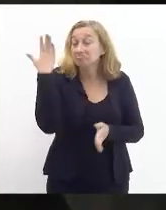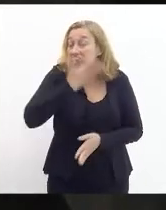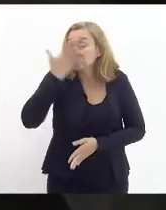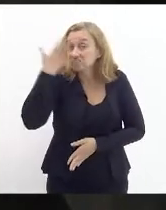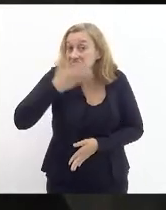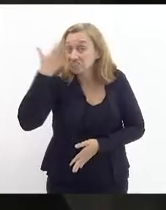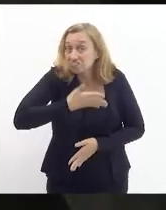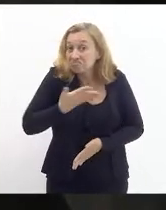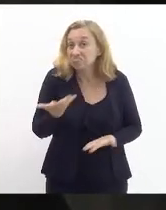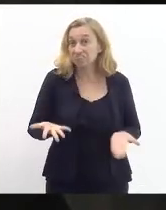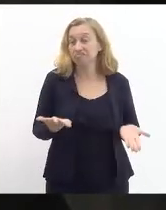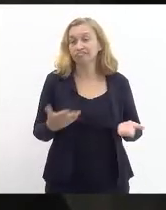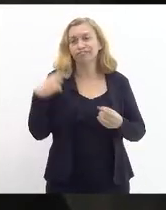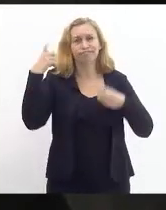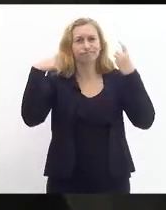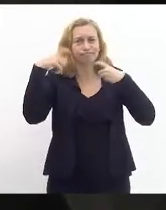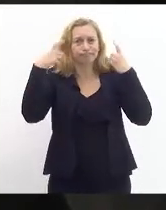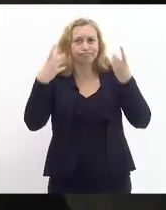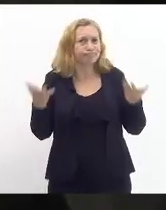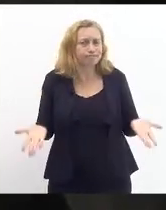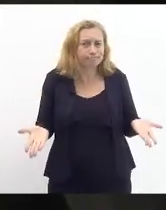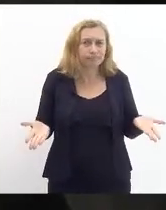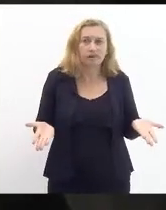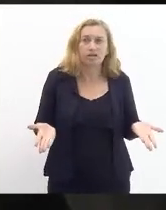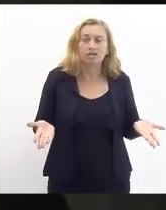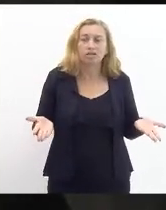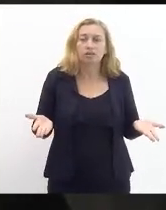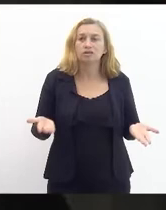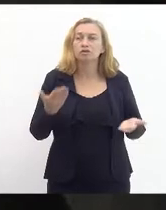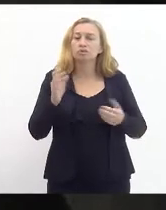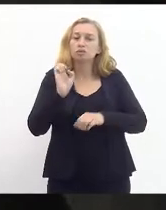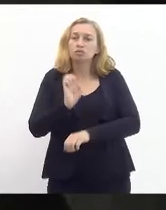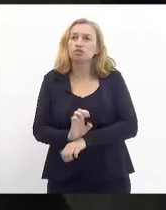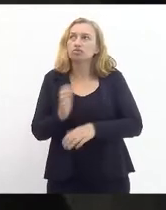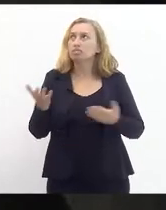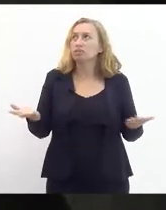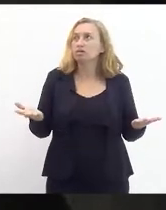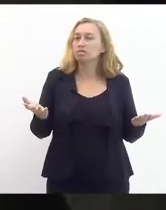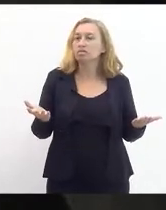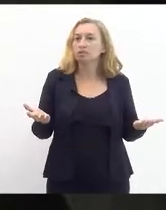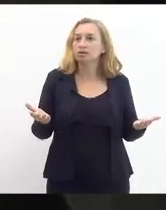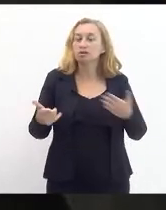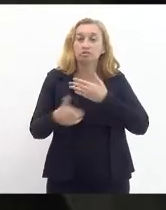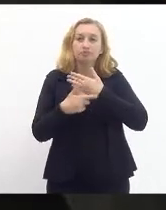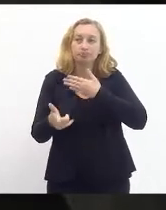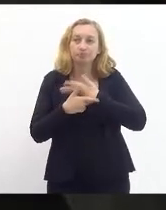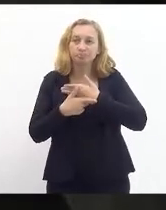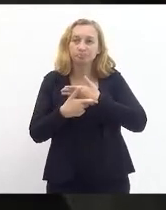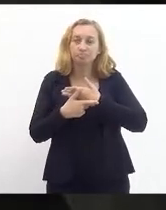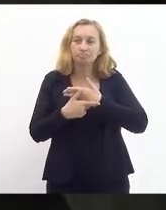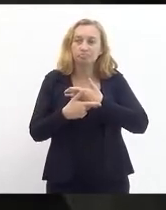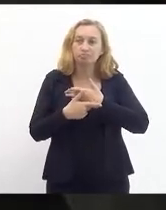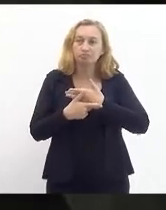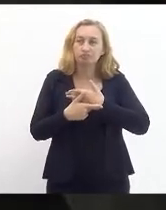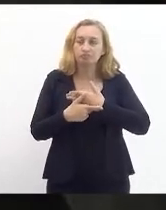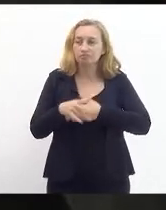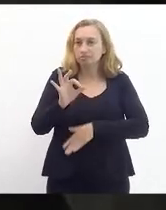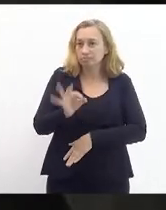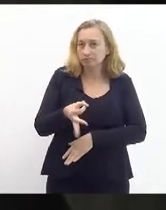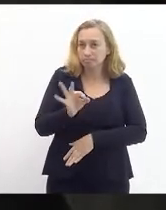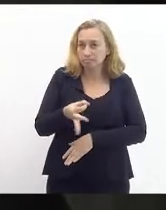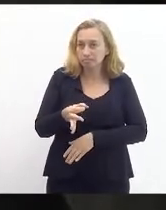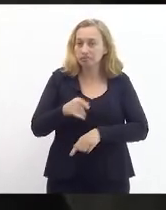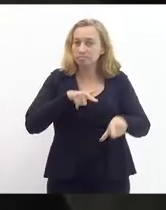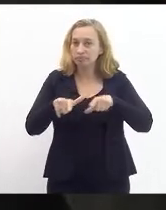nem mais uma preocupação tão acentuada com o estado do papel do estado na garantia dessas